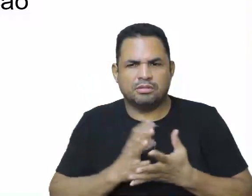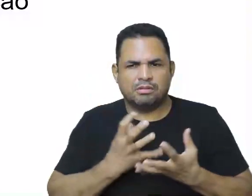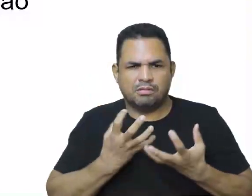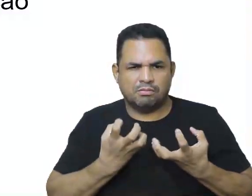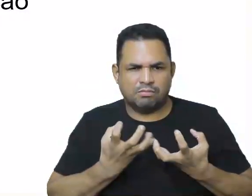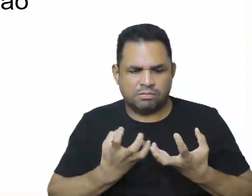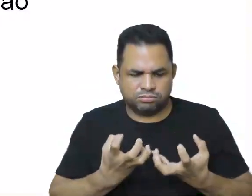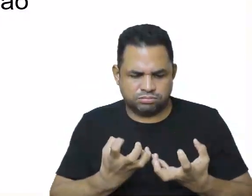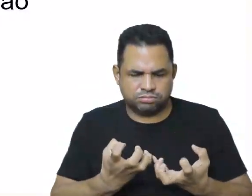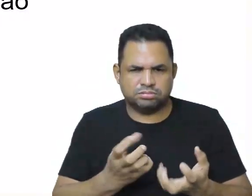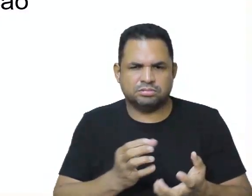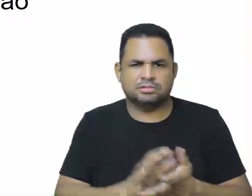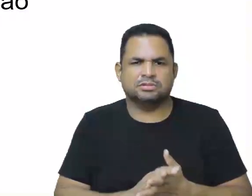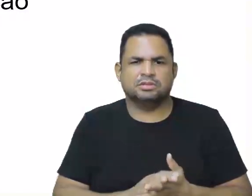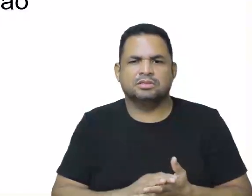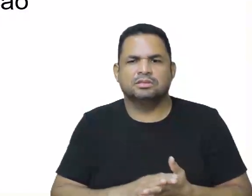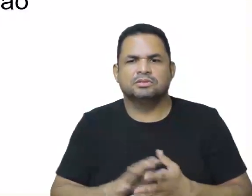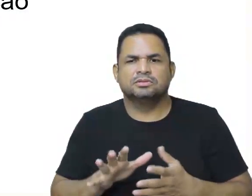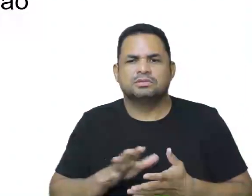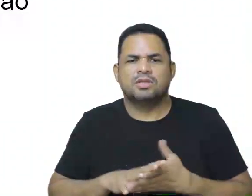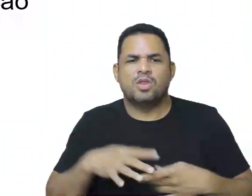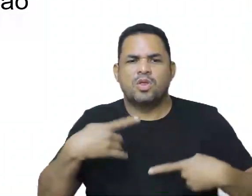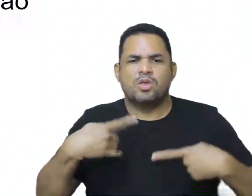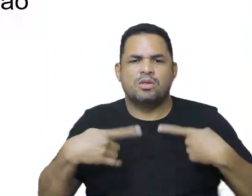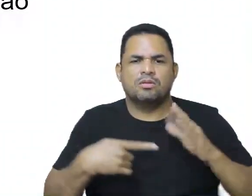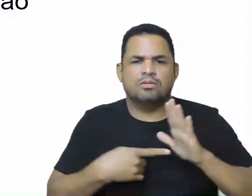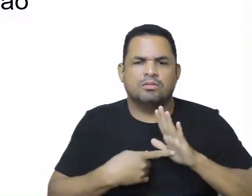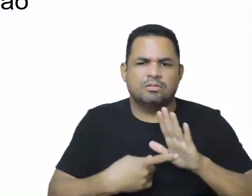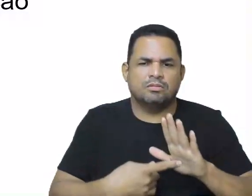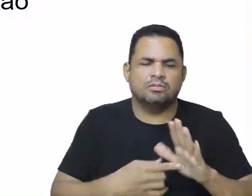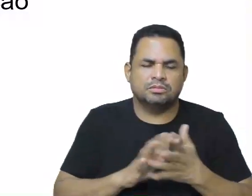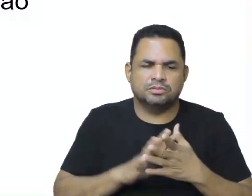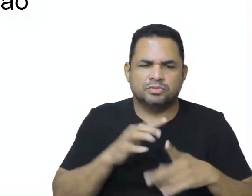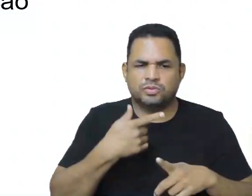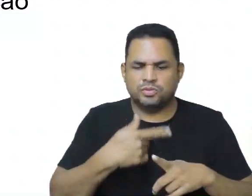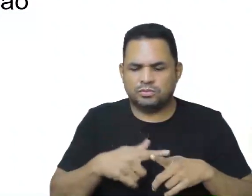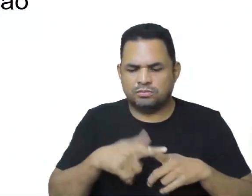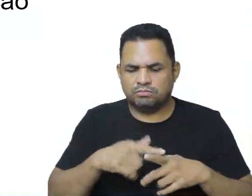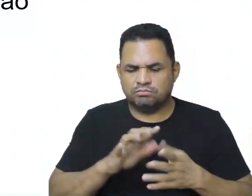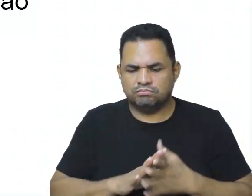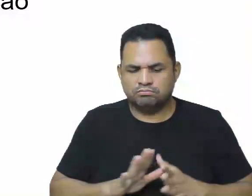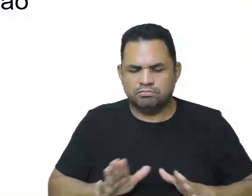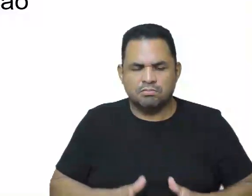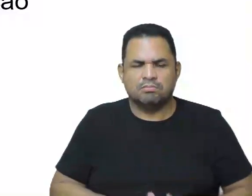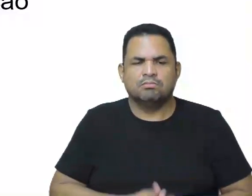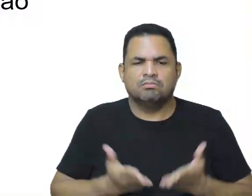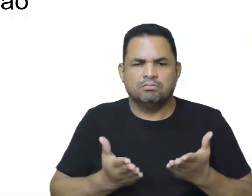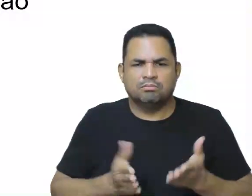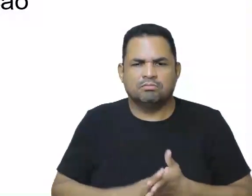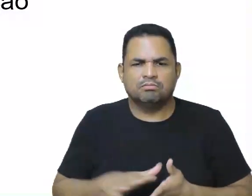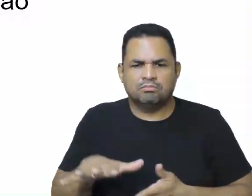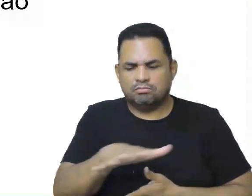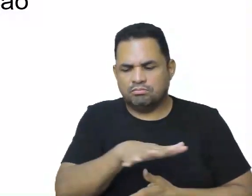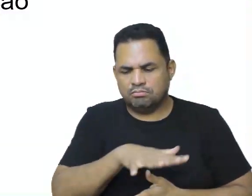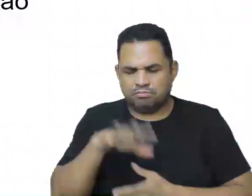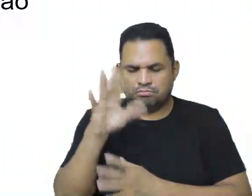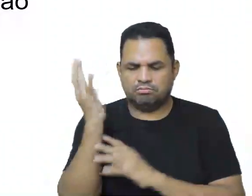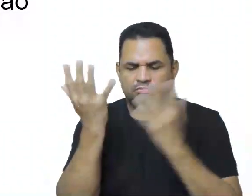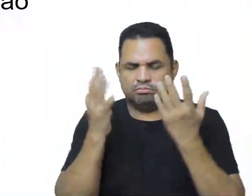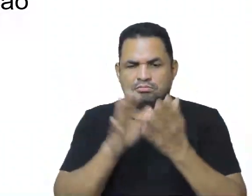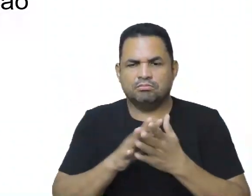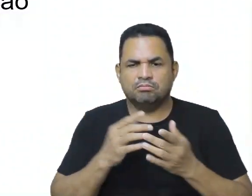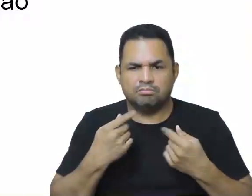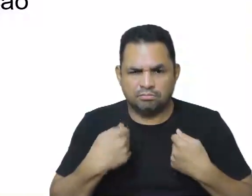no cenário das discussões, mostrando que os recorrentes problemas de pobreza e meio ambiente necessitavam